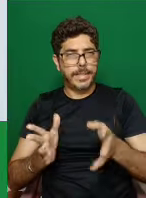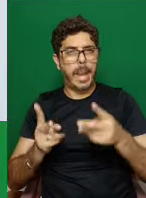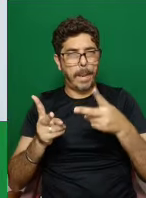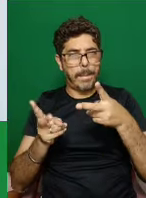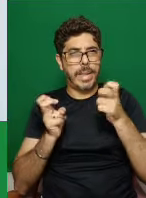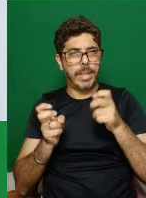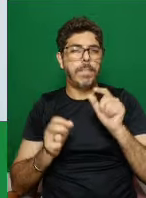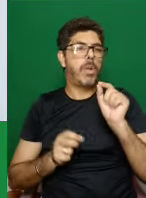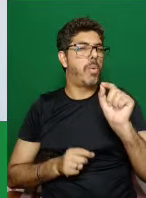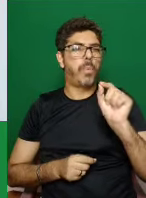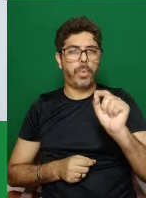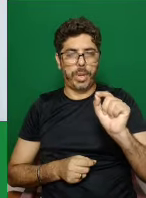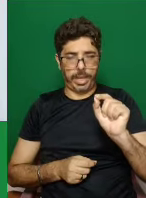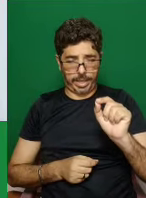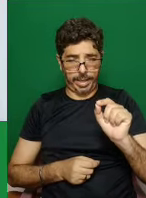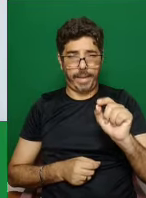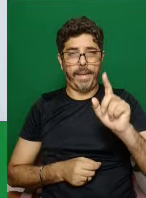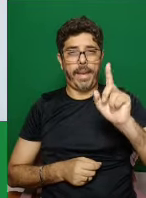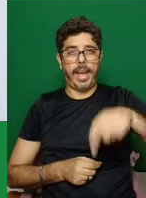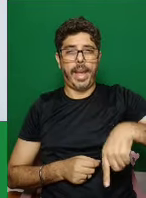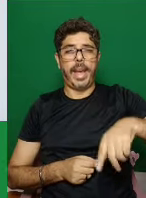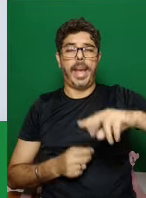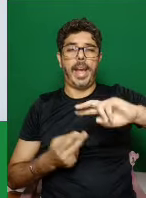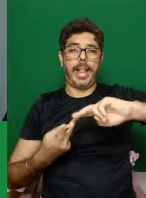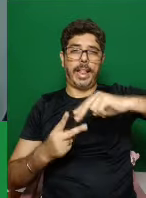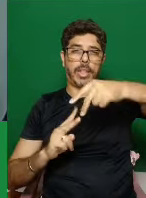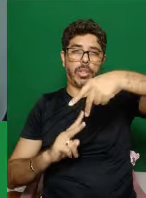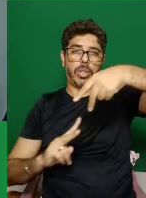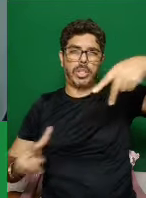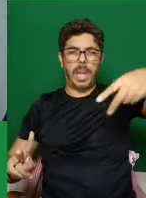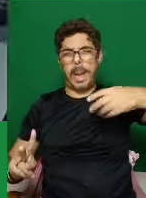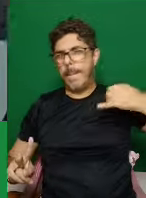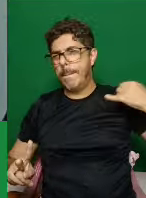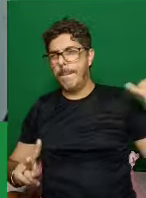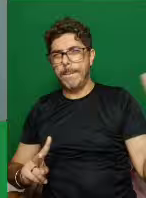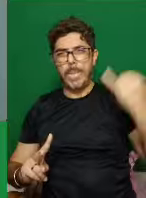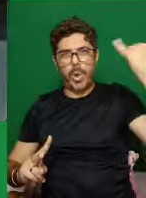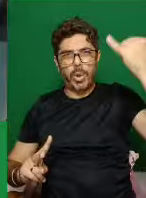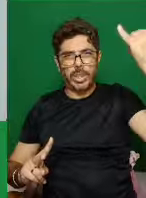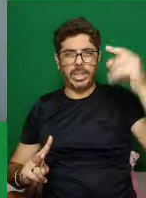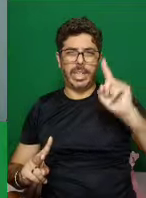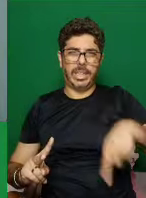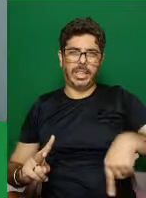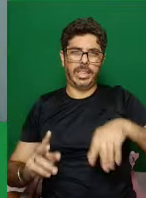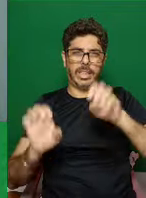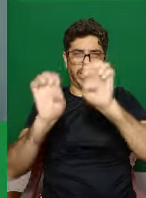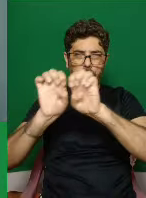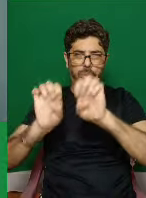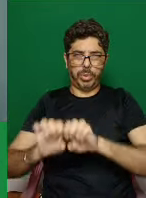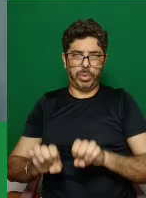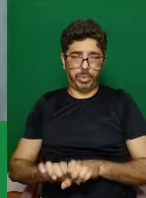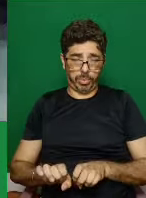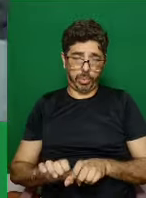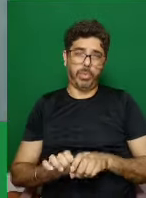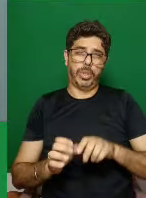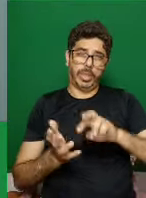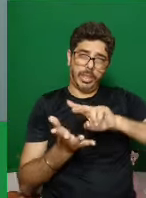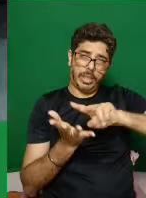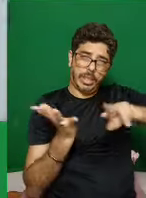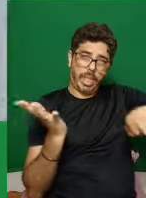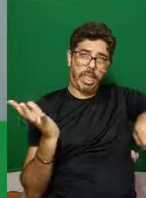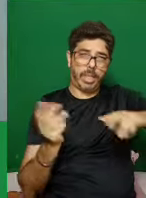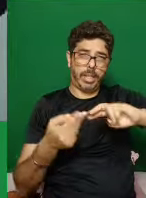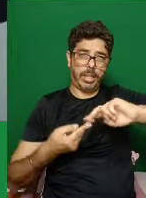Já vimos aqui no canal que a eletrostática tem um importante papel na estrutura e na replicação do DNA. Agora nesse vídeo você vai ver que a eletrostática tem outras